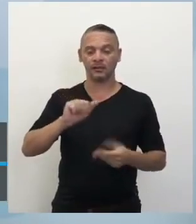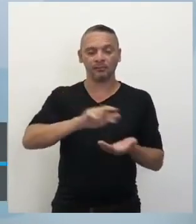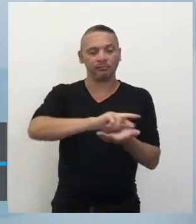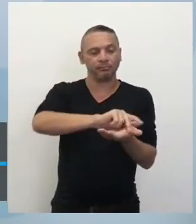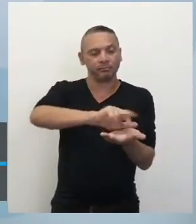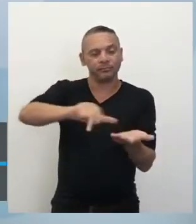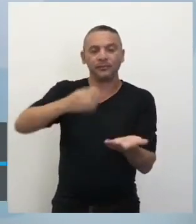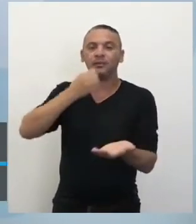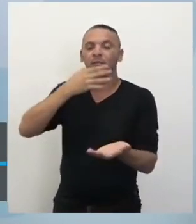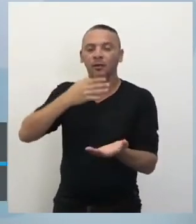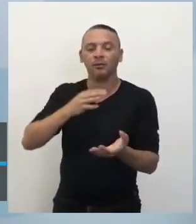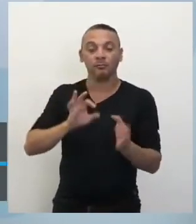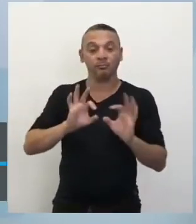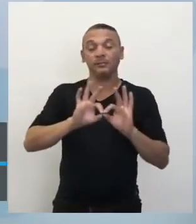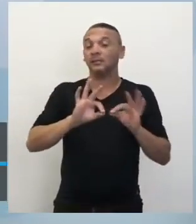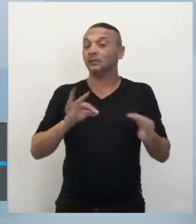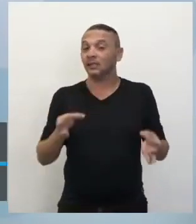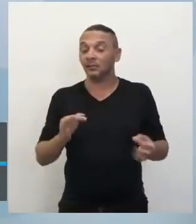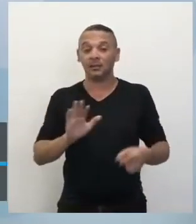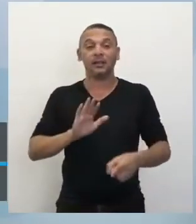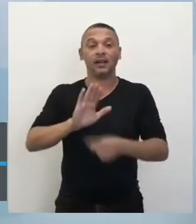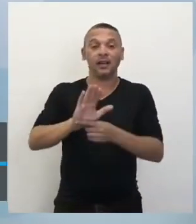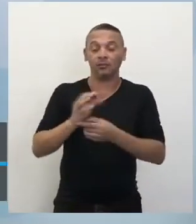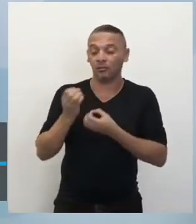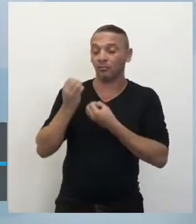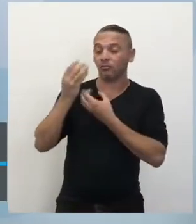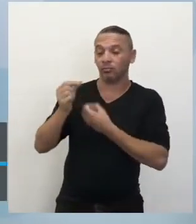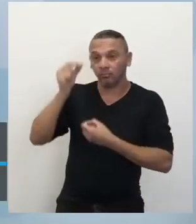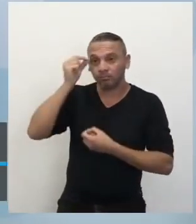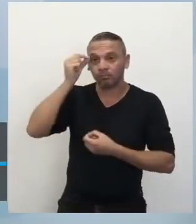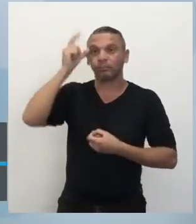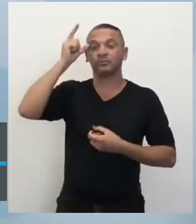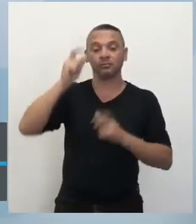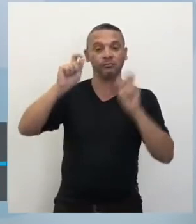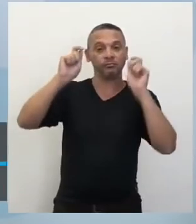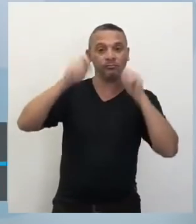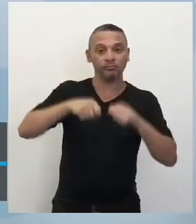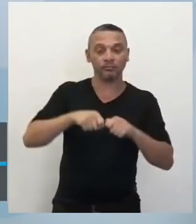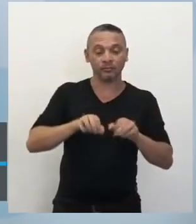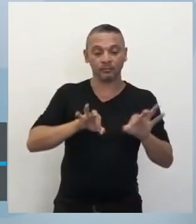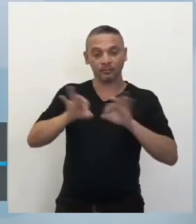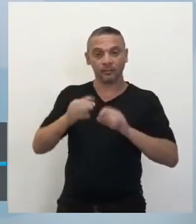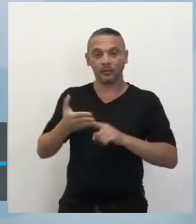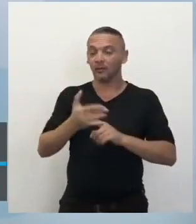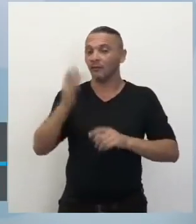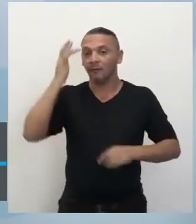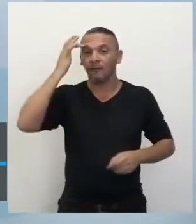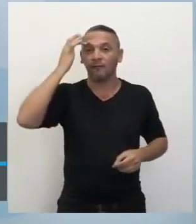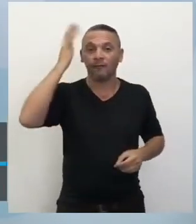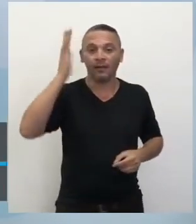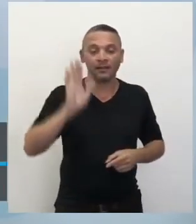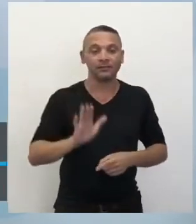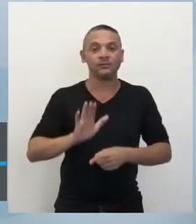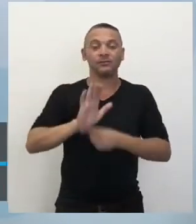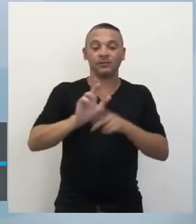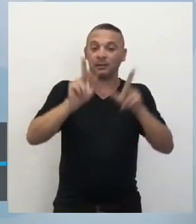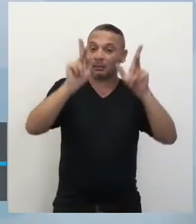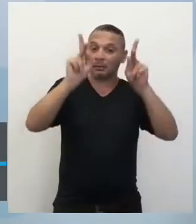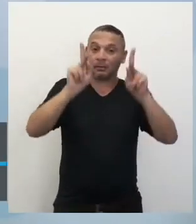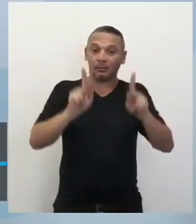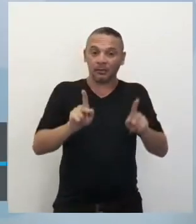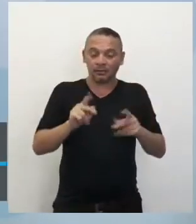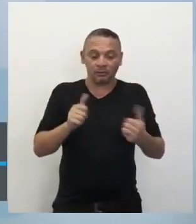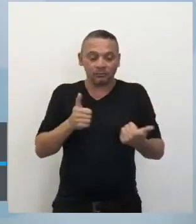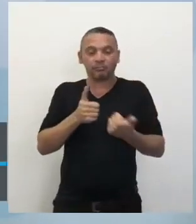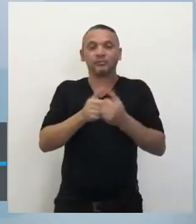benefícios. Prático, ajuda a ampliar os conhecimentos, modernização, facilitar e aproximar pessoas,